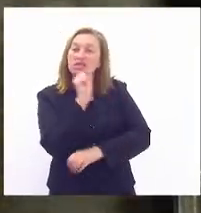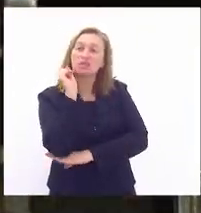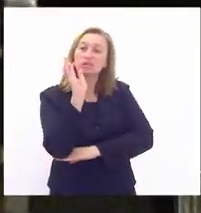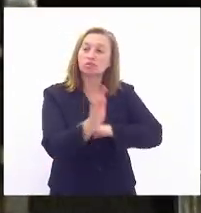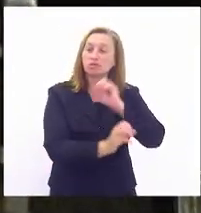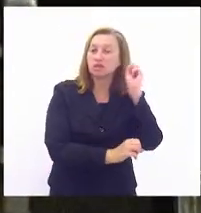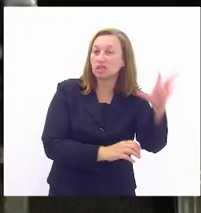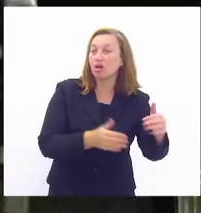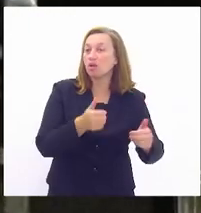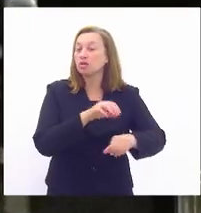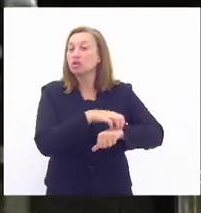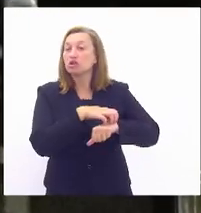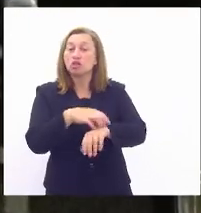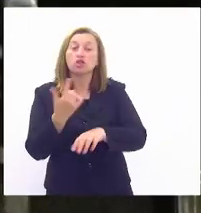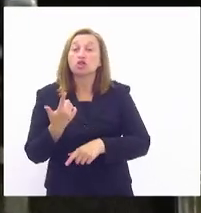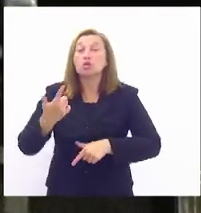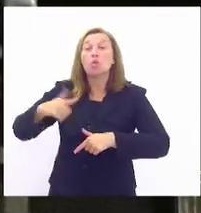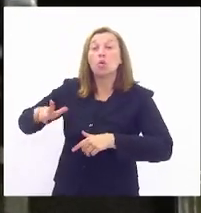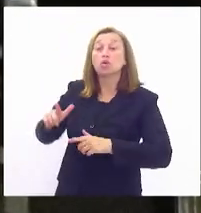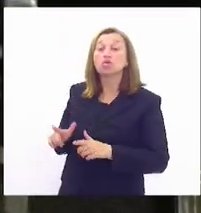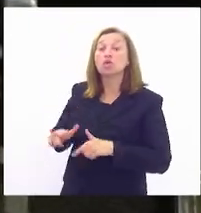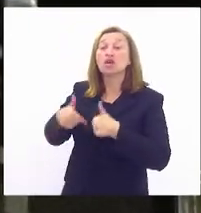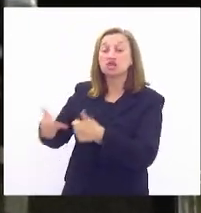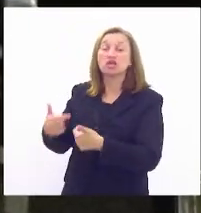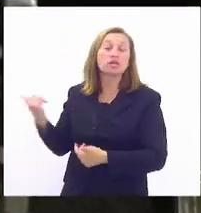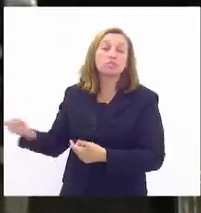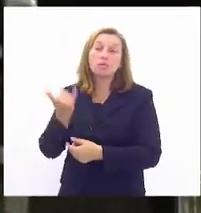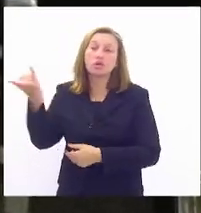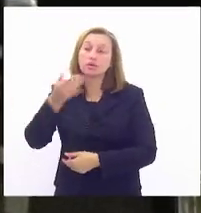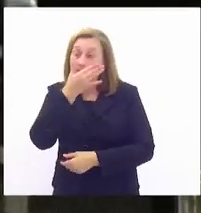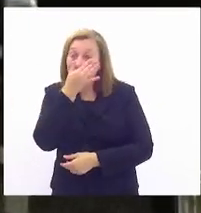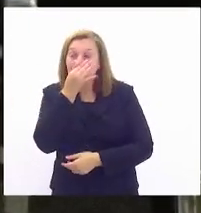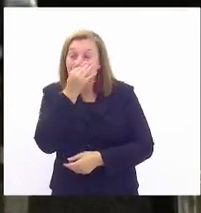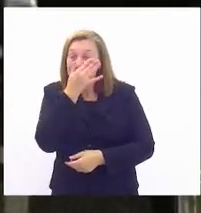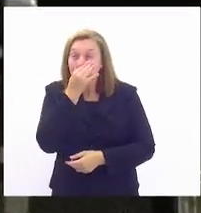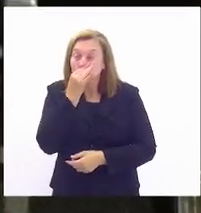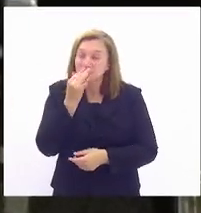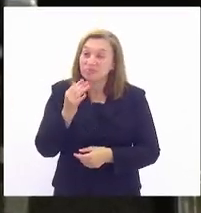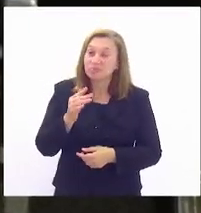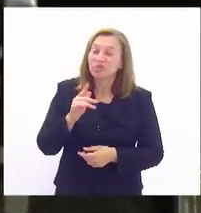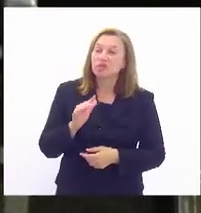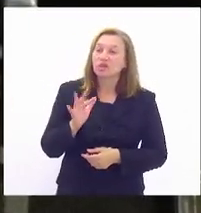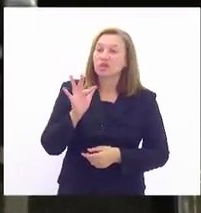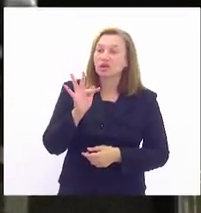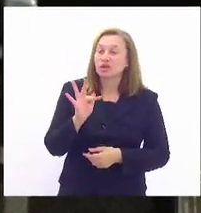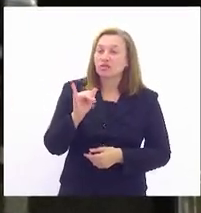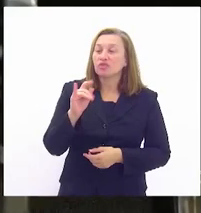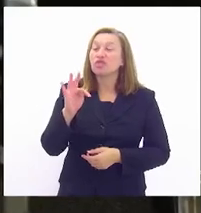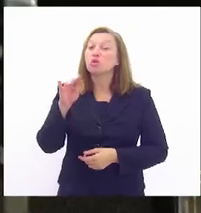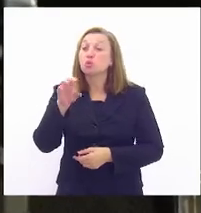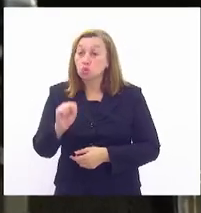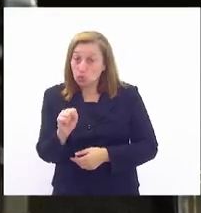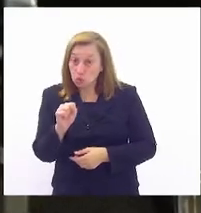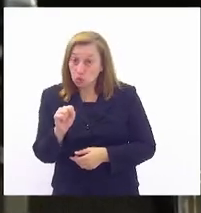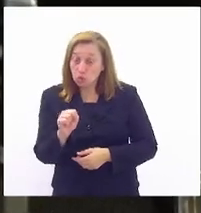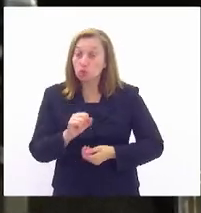transporte, entre outras ações importantes aí para conter. Colocar filtros na sinterização, onde tem que colocar, não